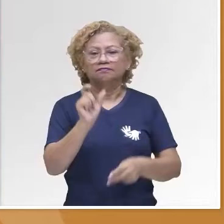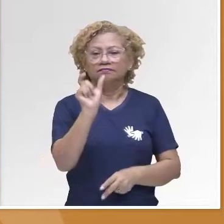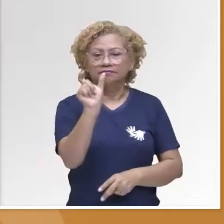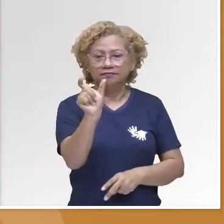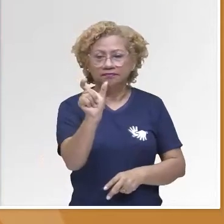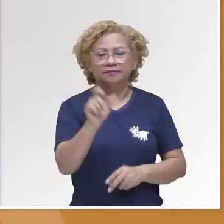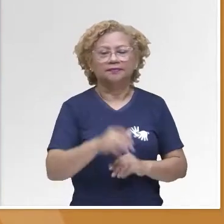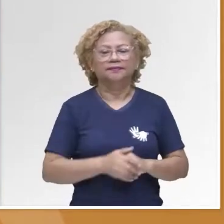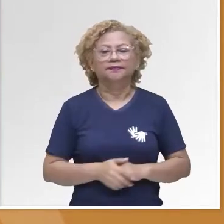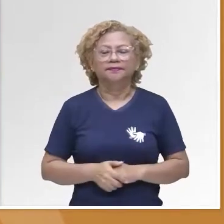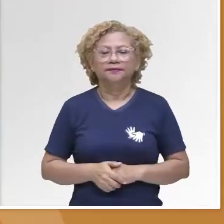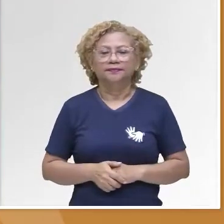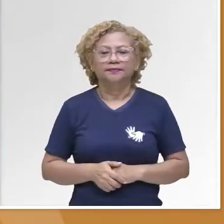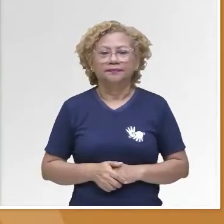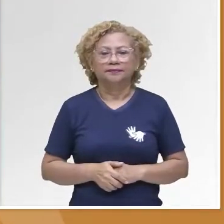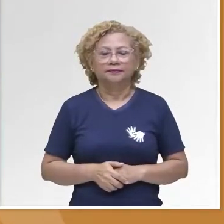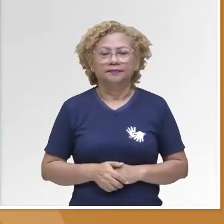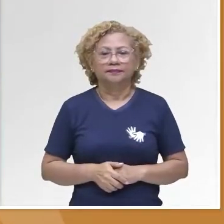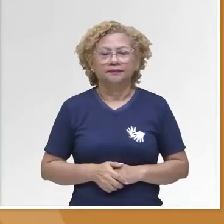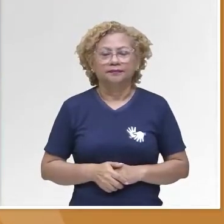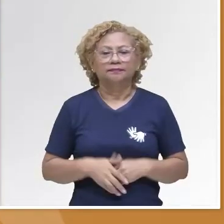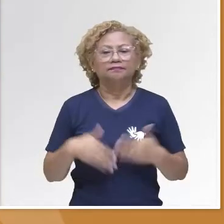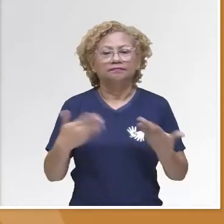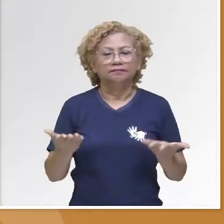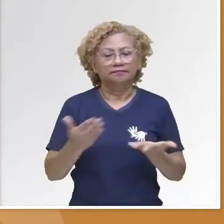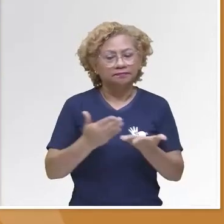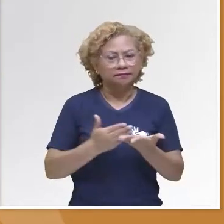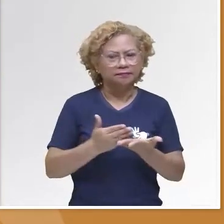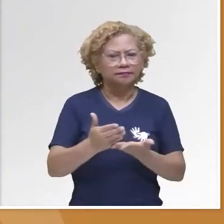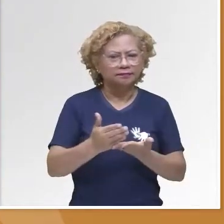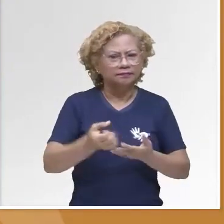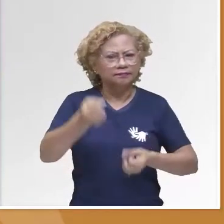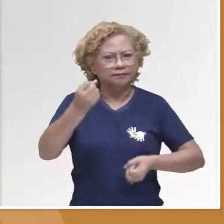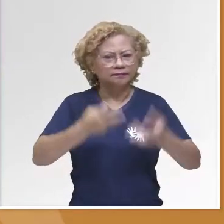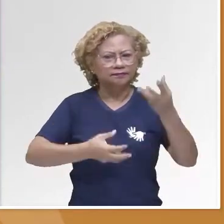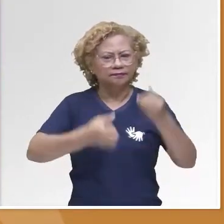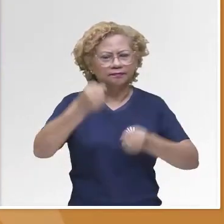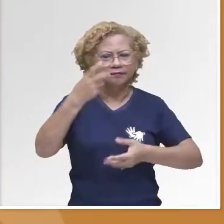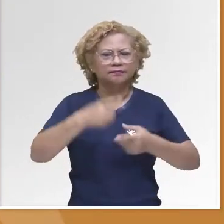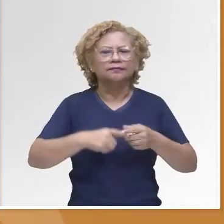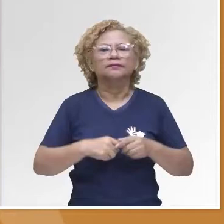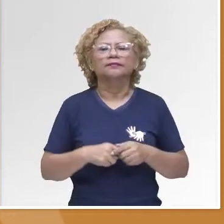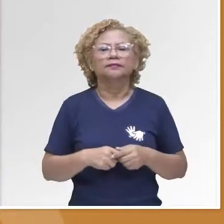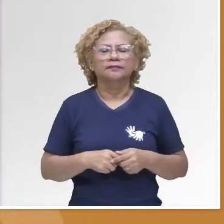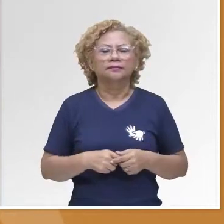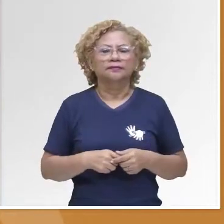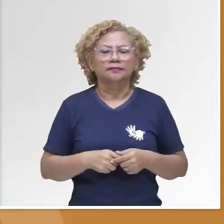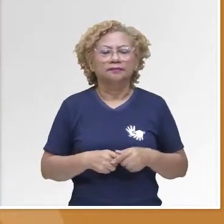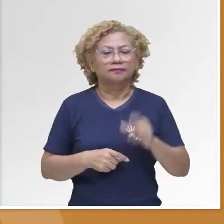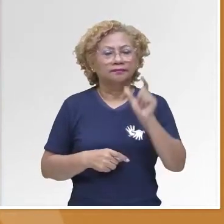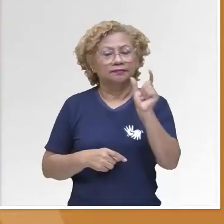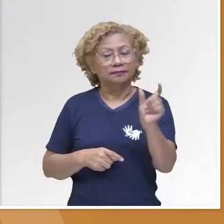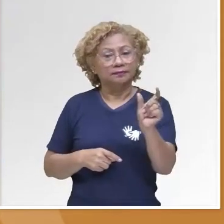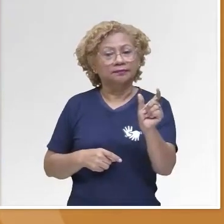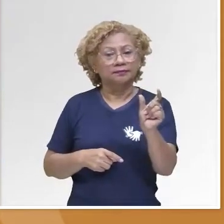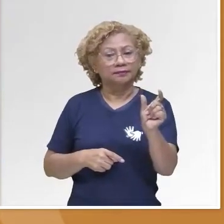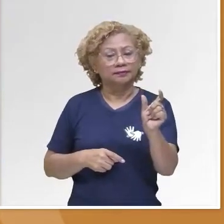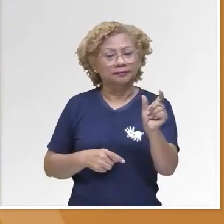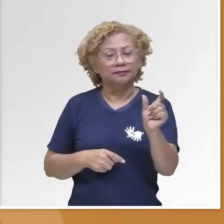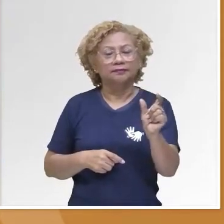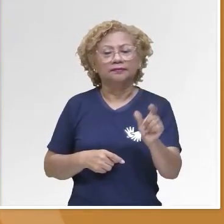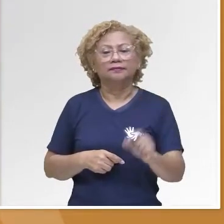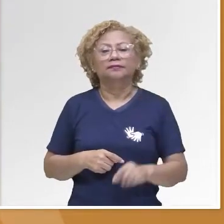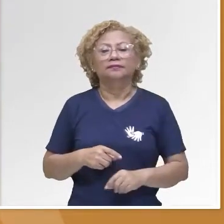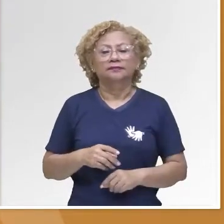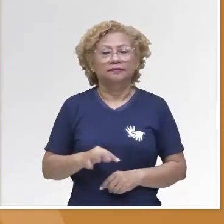gente vai falar sobre os tigres asiáticos, os novos tigres asiáticos, mas também a gente vai